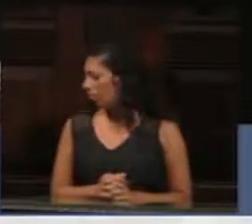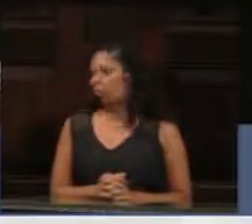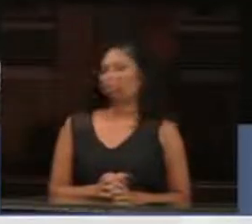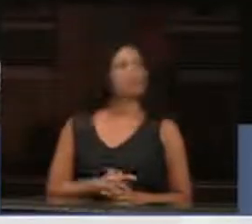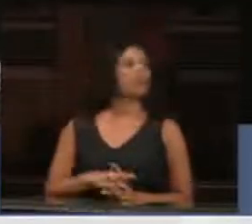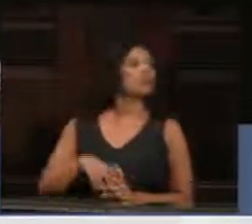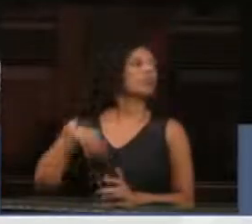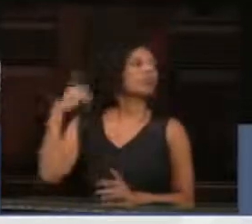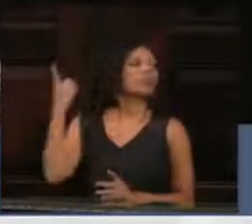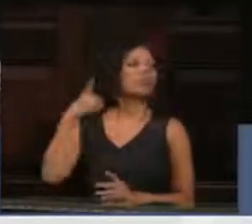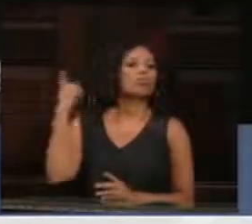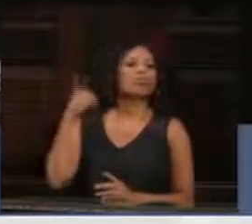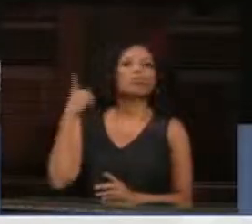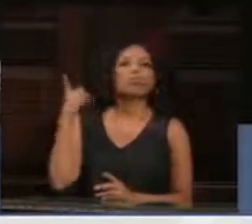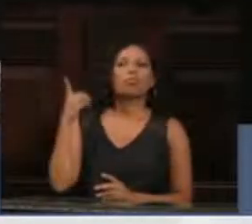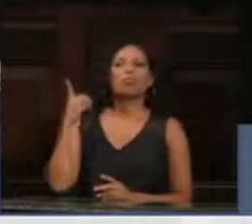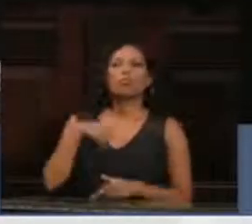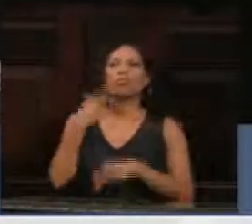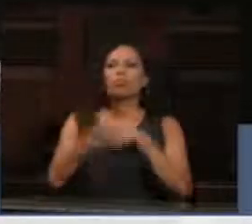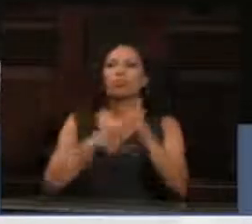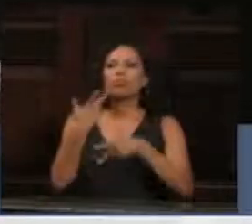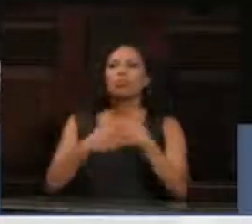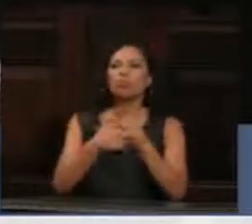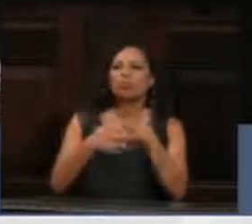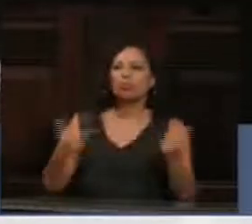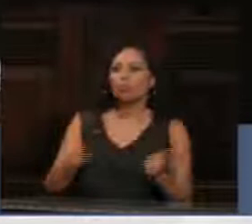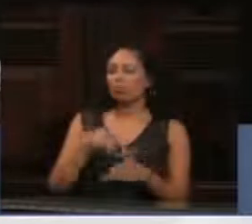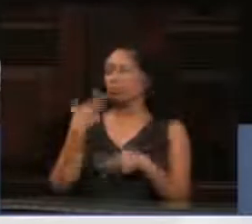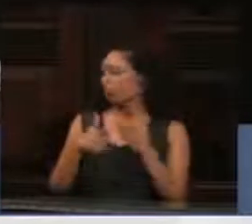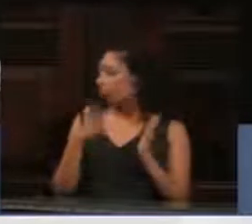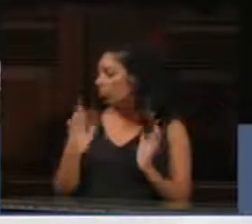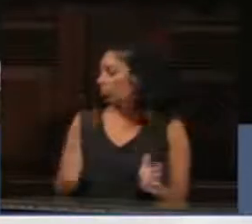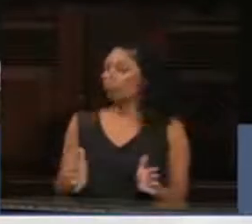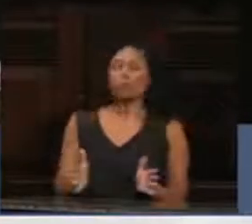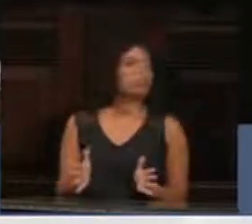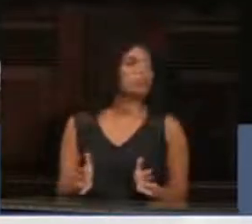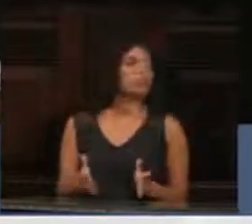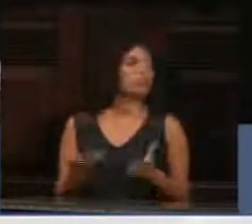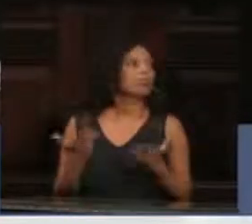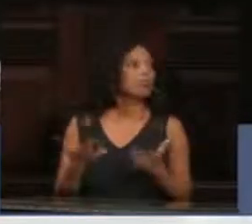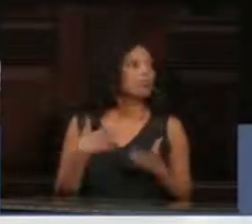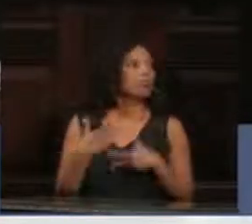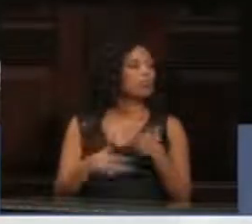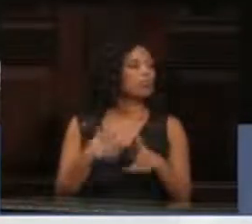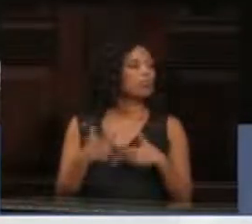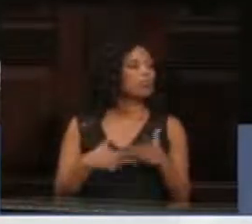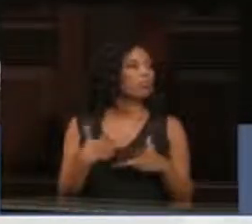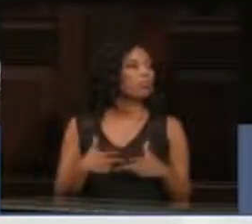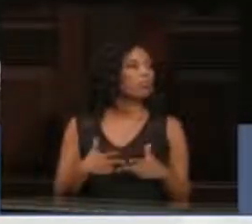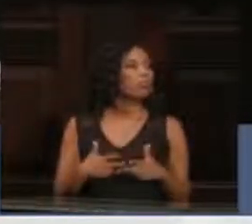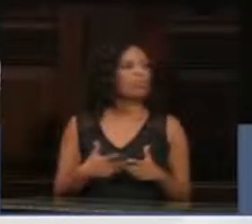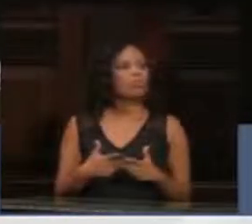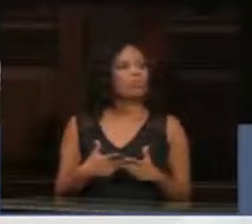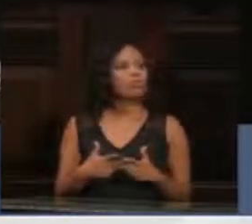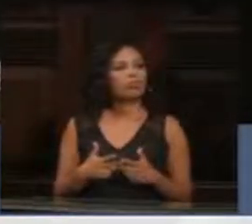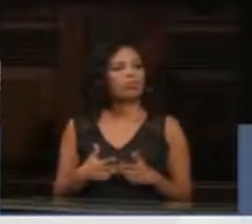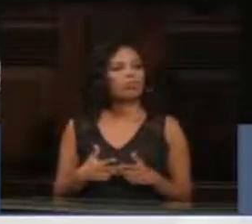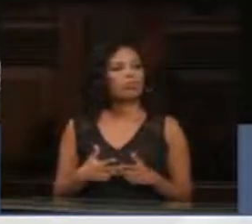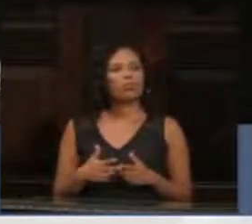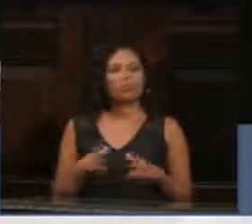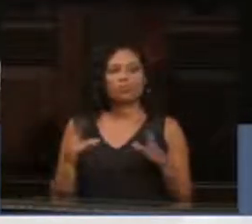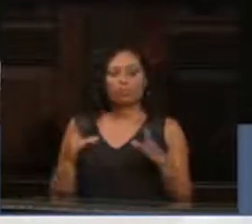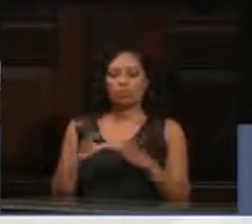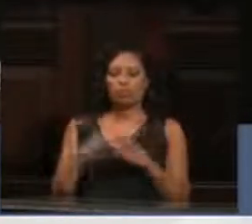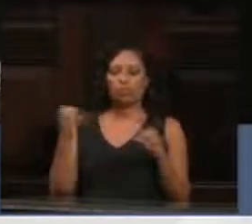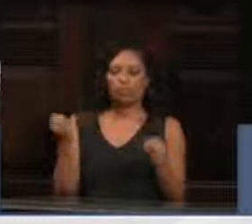Deputado Jair, pegando um gancho na fala de Vossa Excelência, quero deixar de antemão aqui a minha comissão de